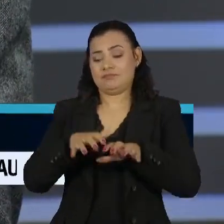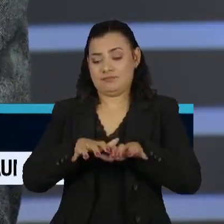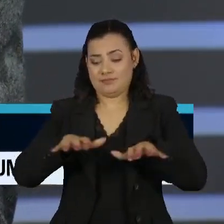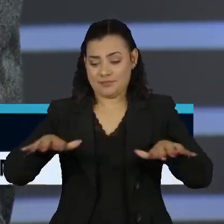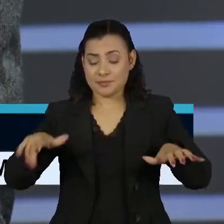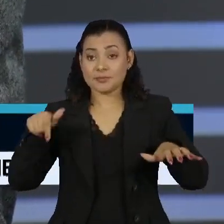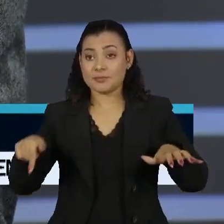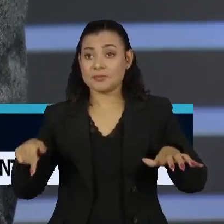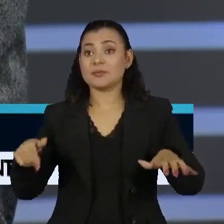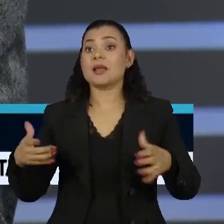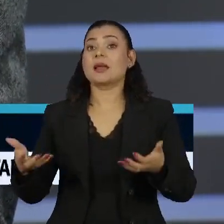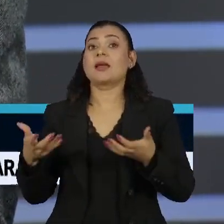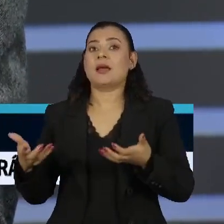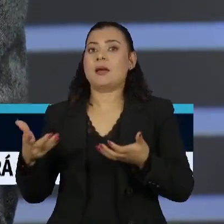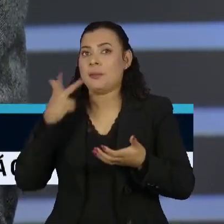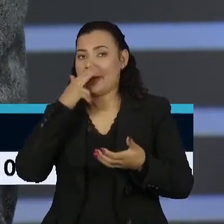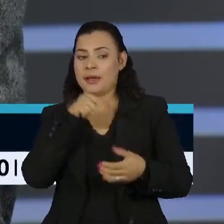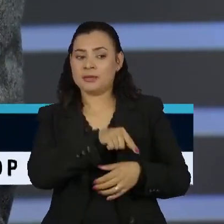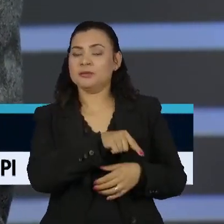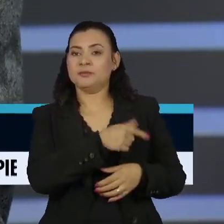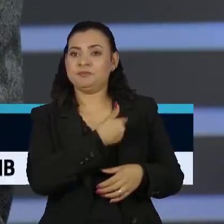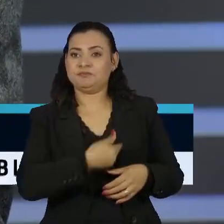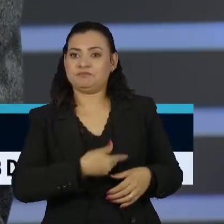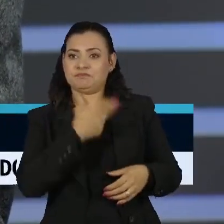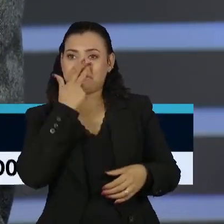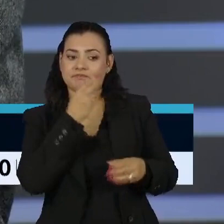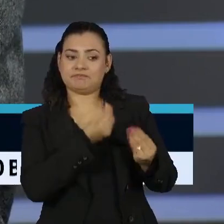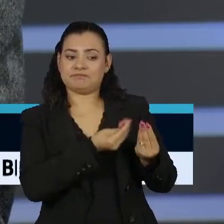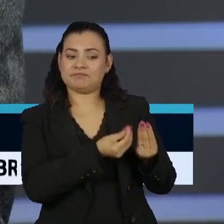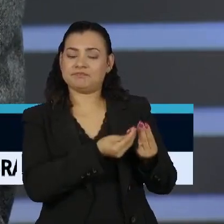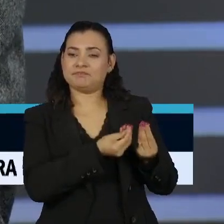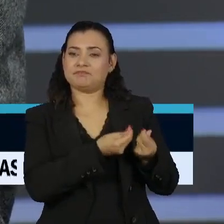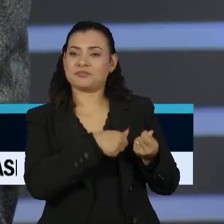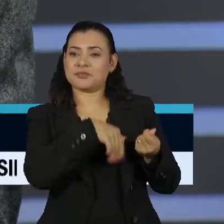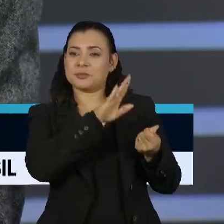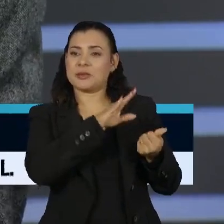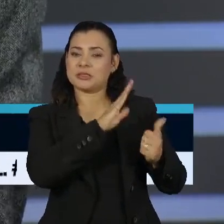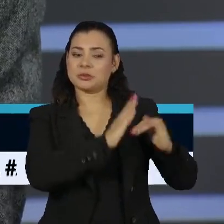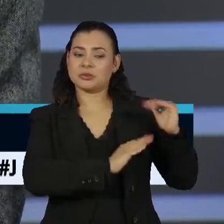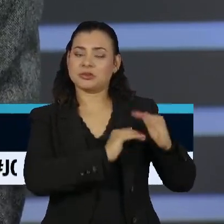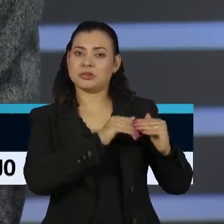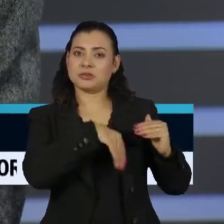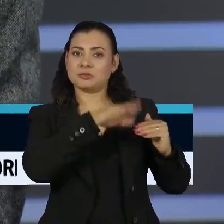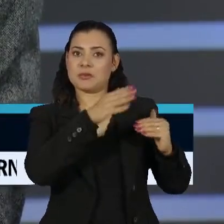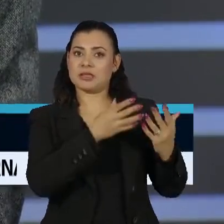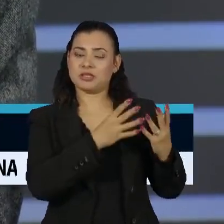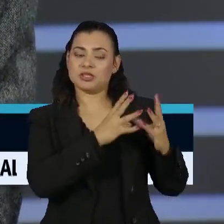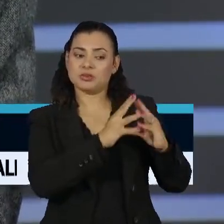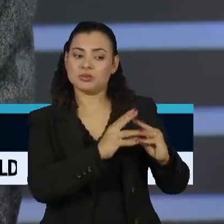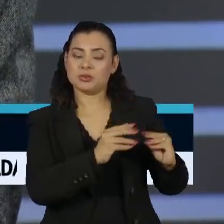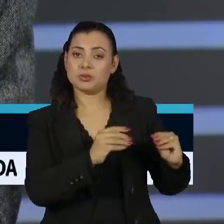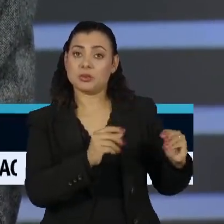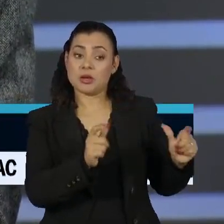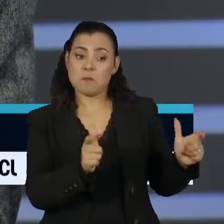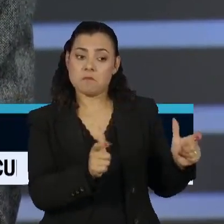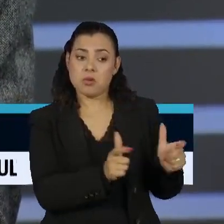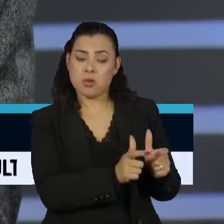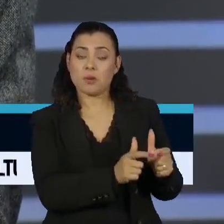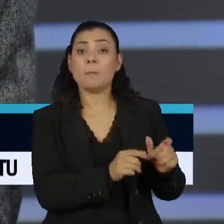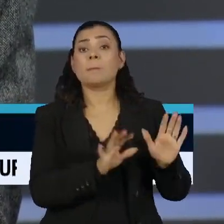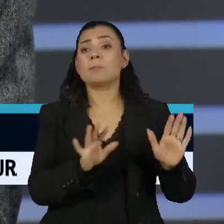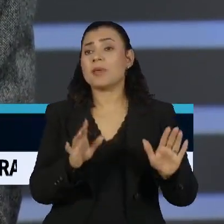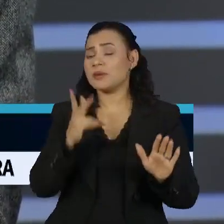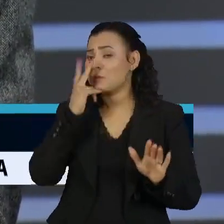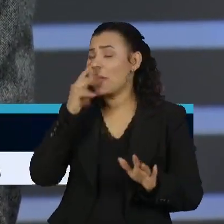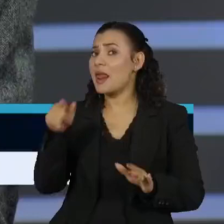querem fazer com que o Estado diminua e se torne mais funcional, e do outro lado aparecem aqueles que